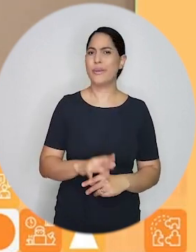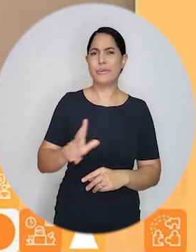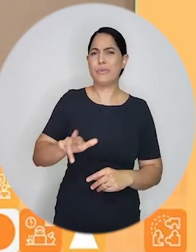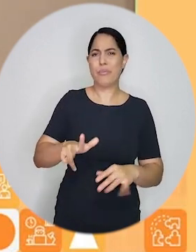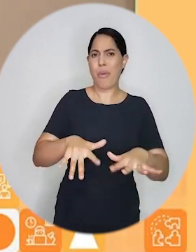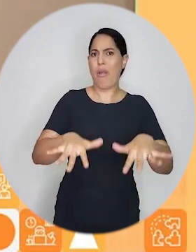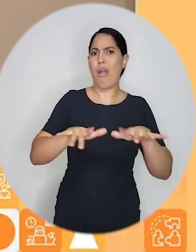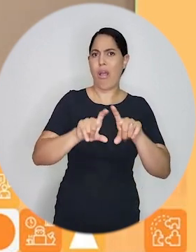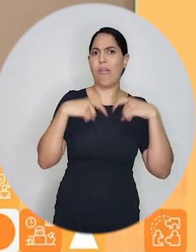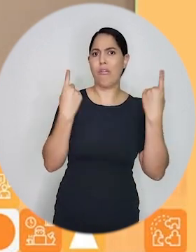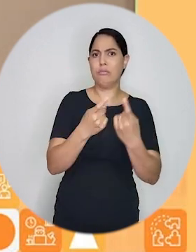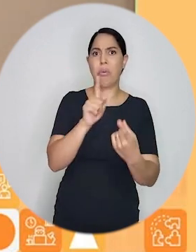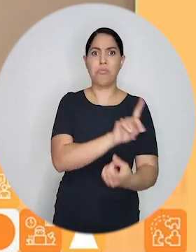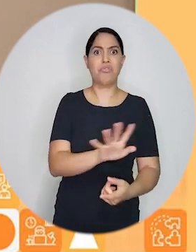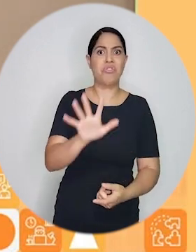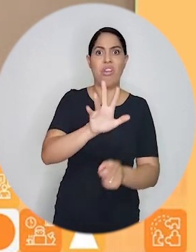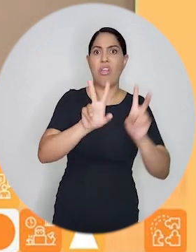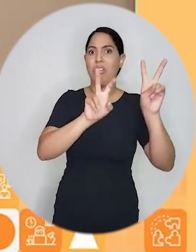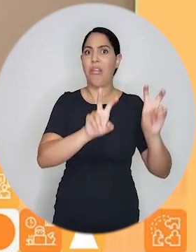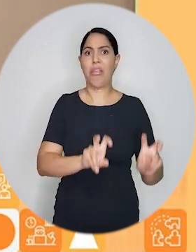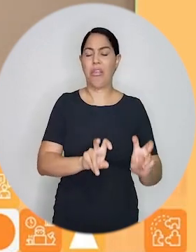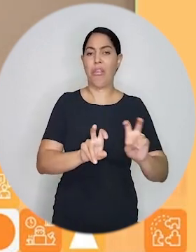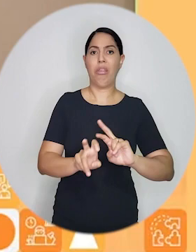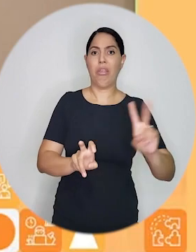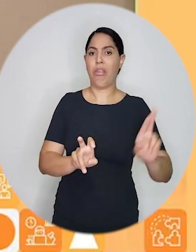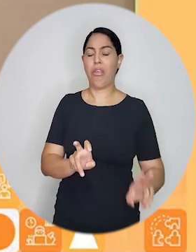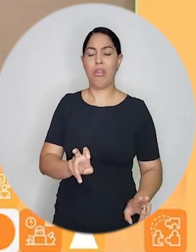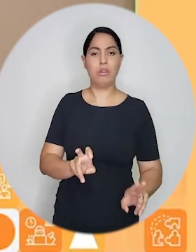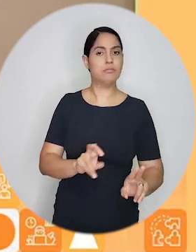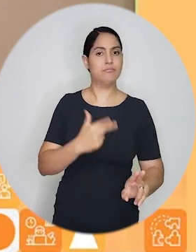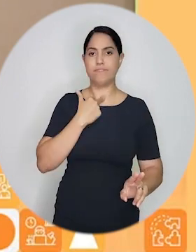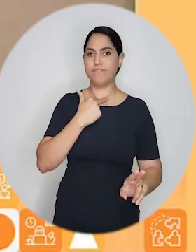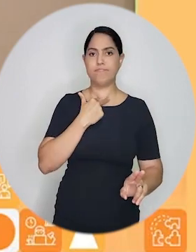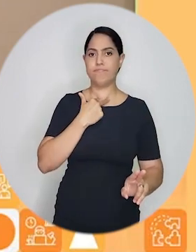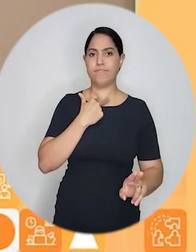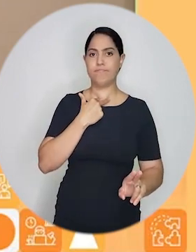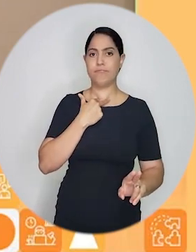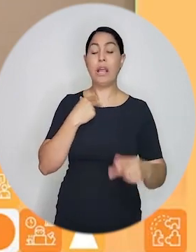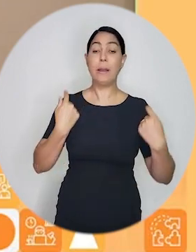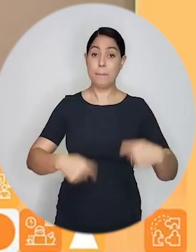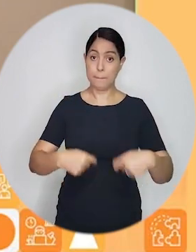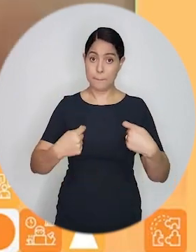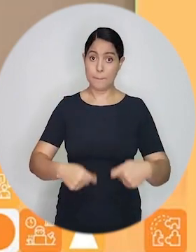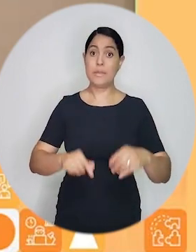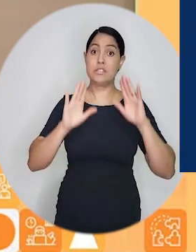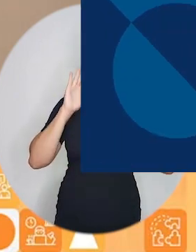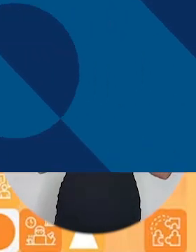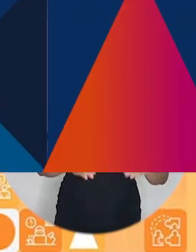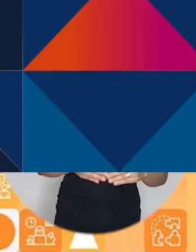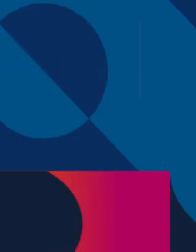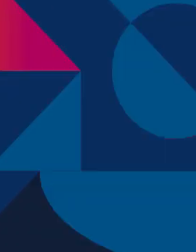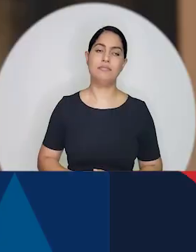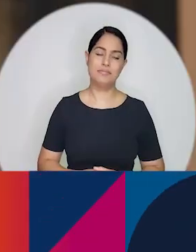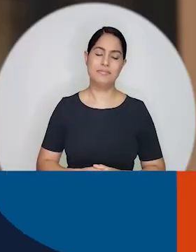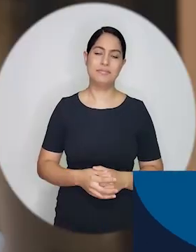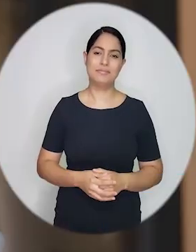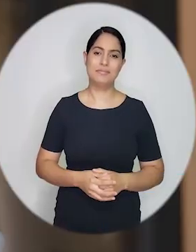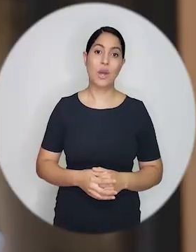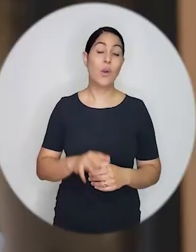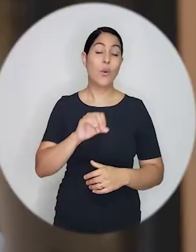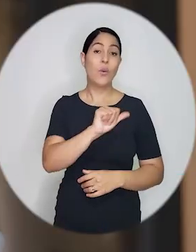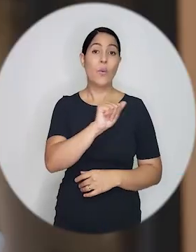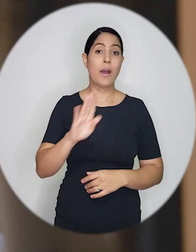ser uma assembleia com uma pauta genérica, assuntos diversos, assuntos de interesse dos condôminos, demais deliberações. A